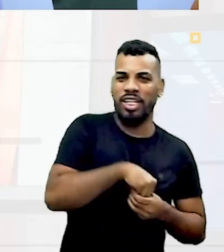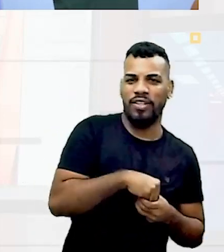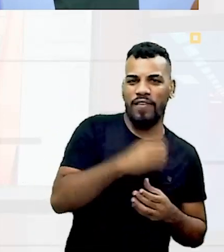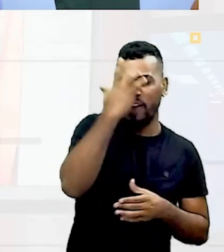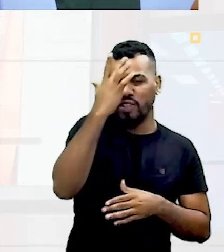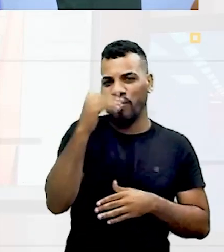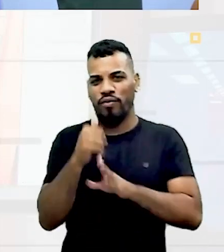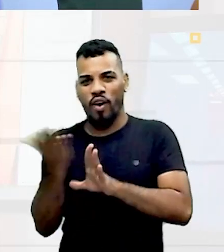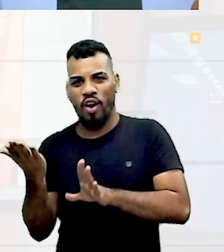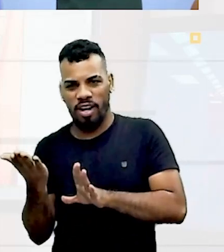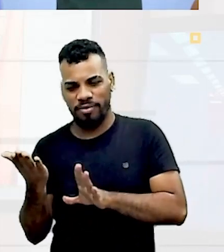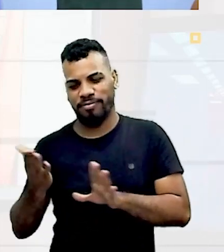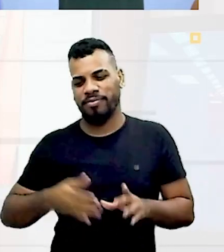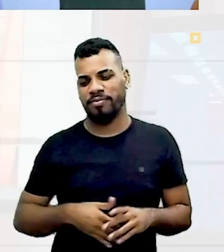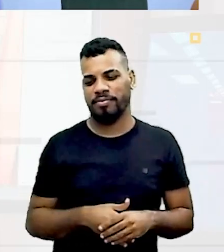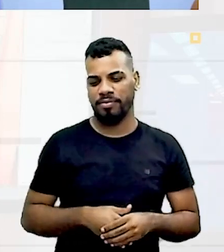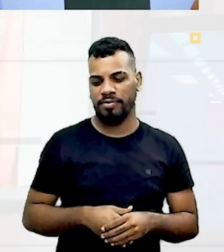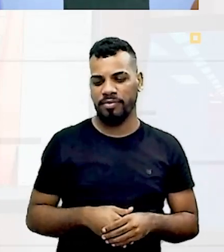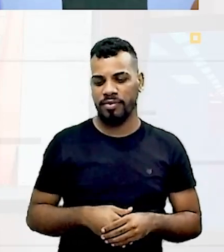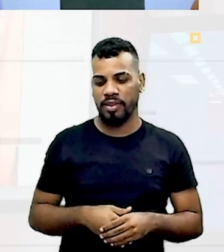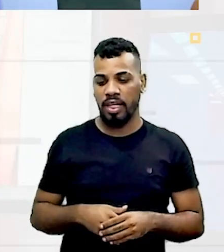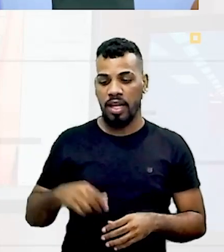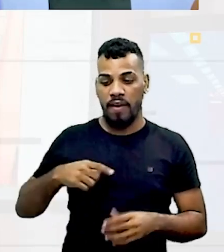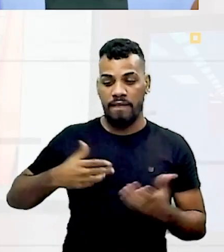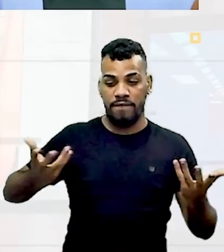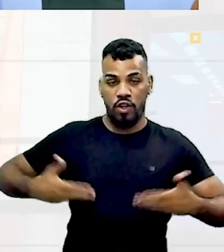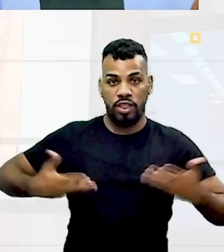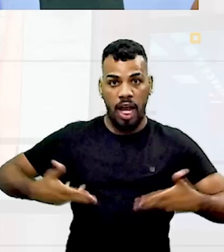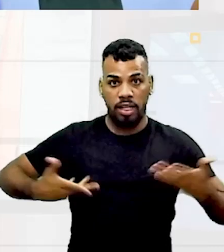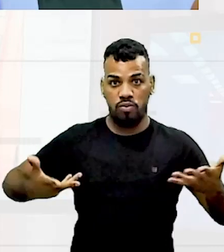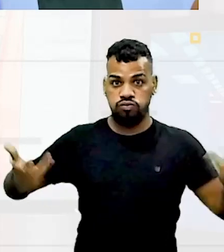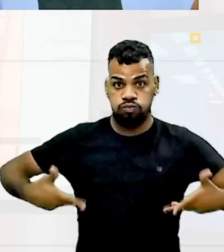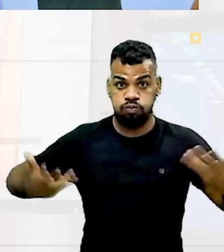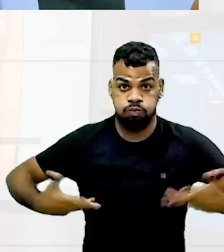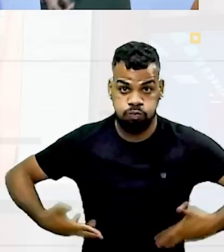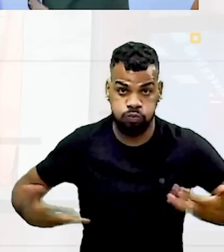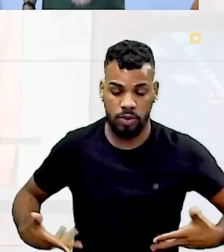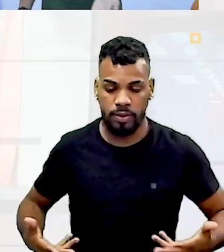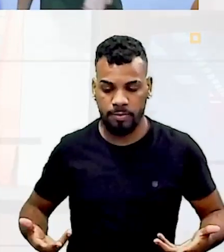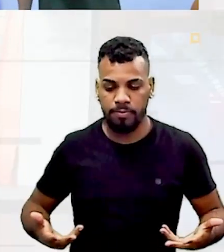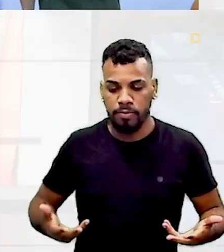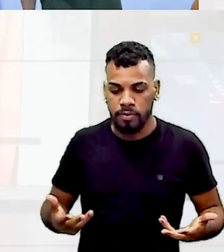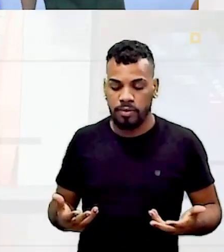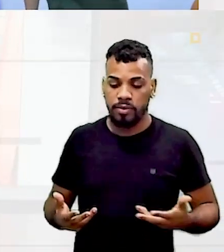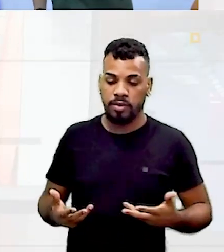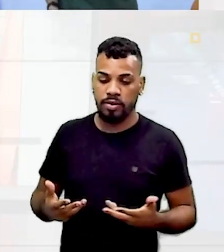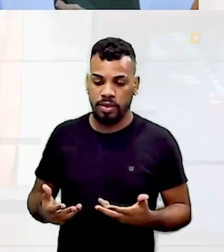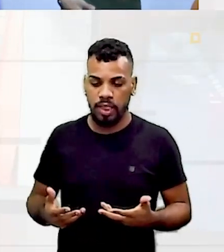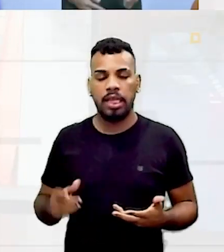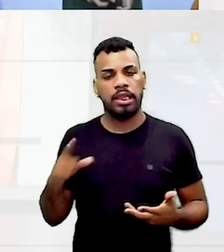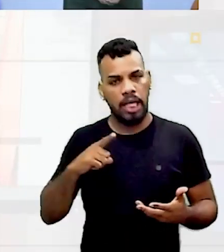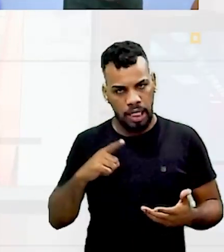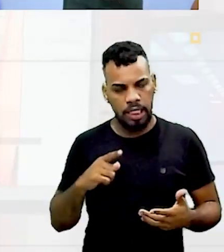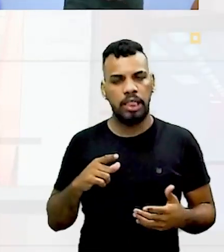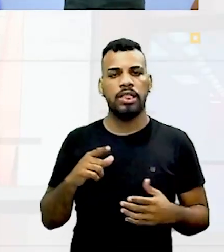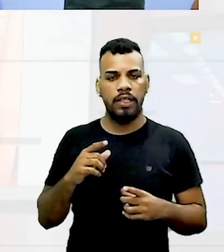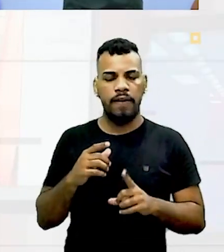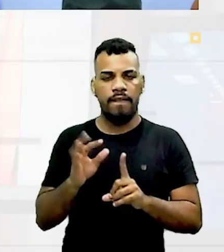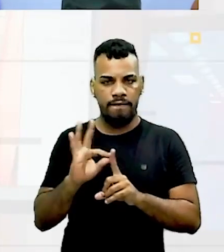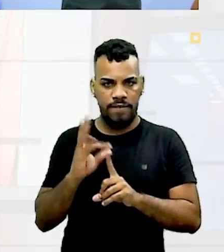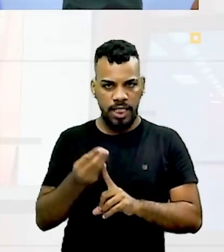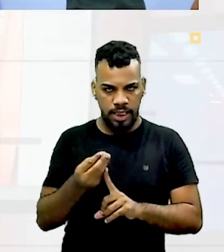aumento na velocidade para poder atingir a velocidade necessária. Isso até tem na física, que